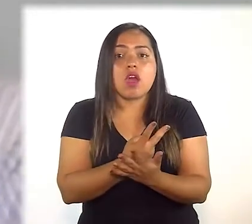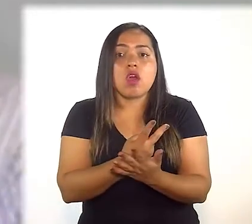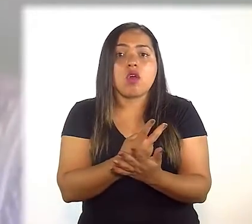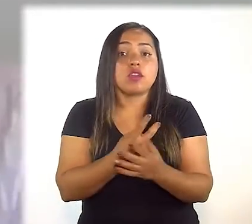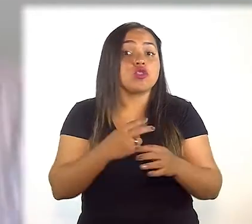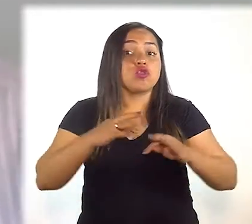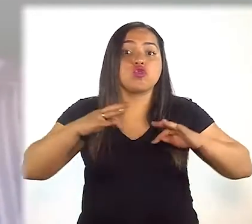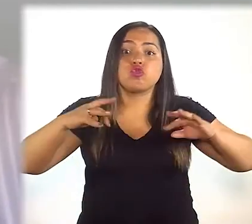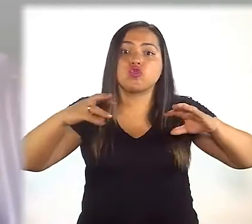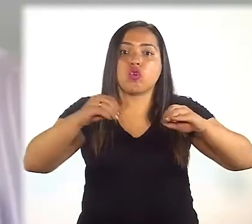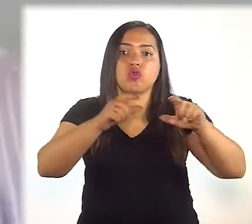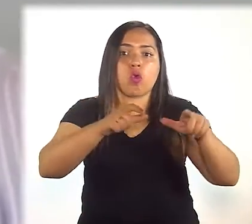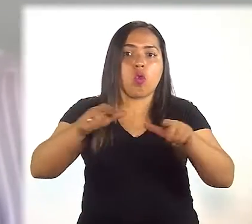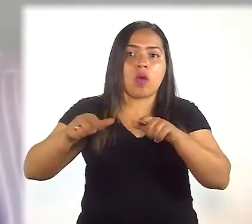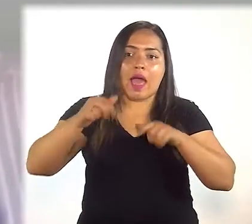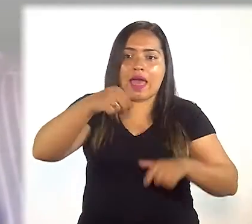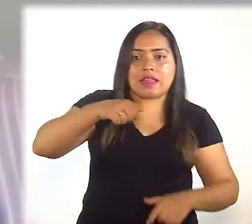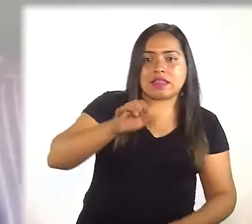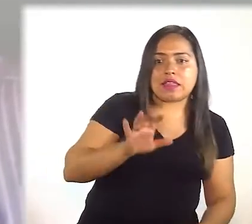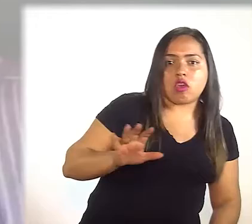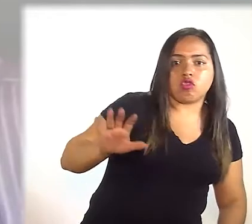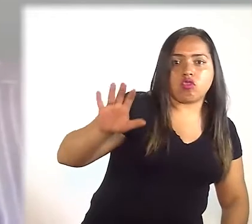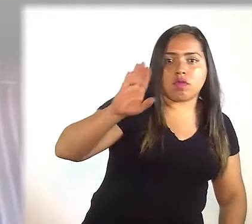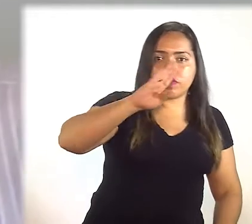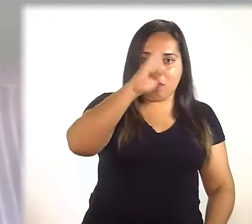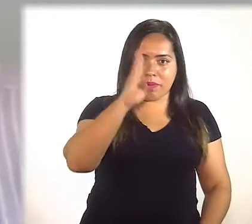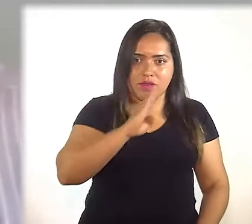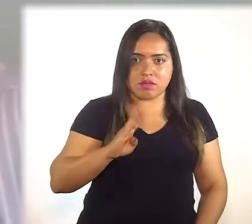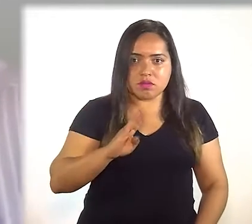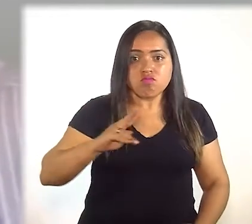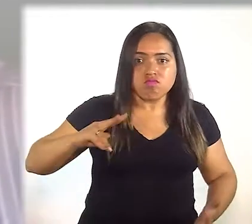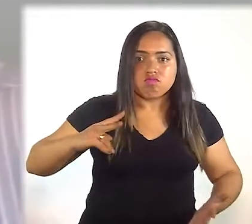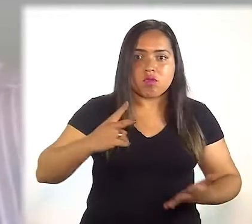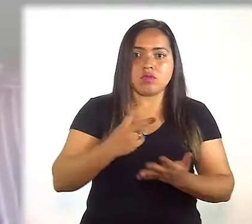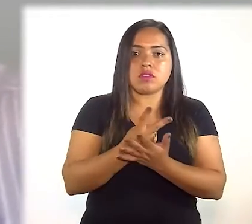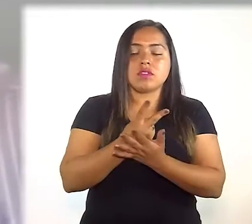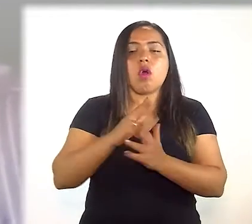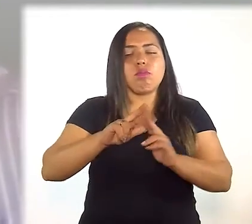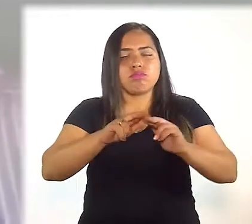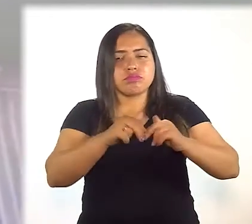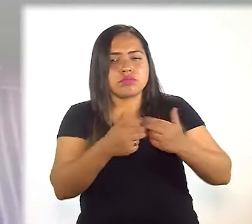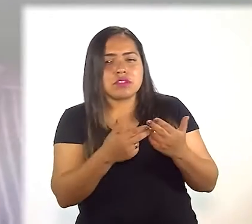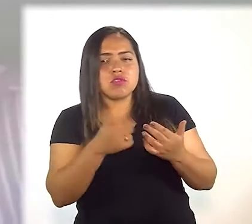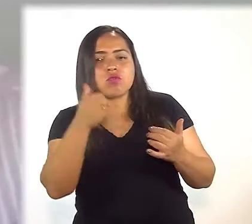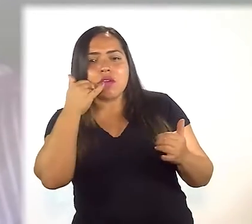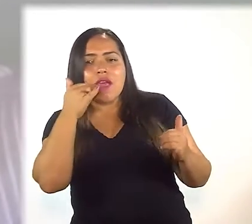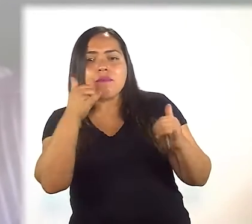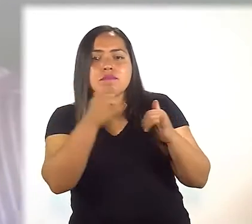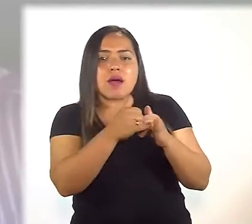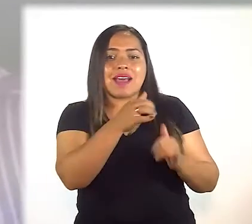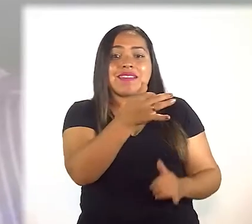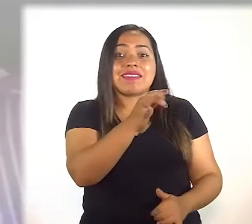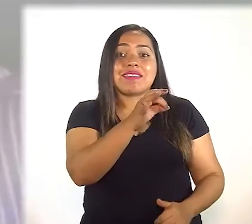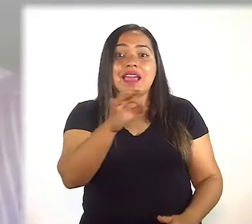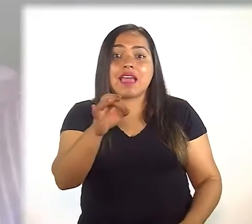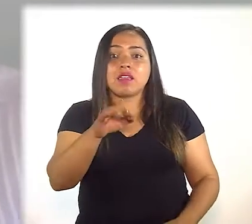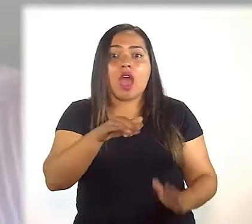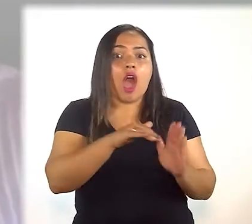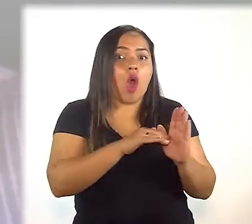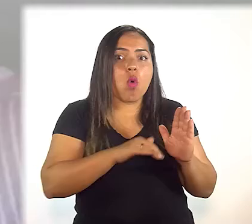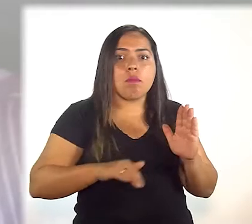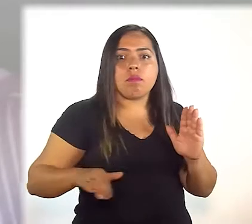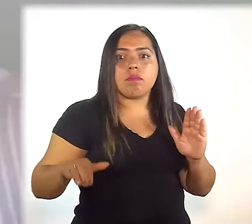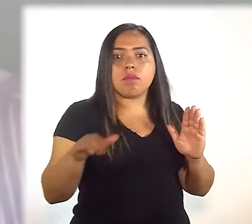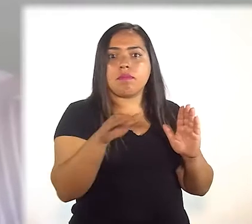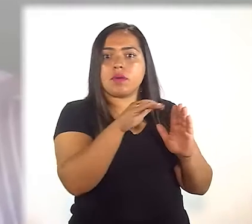deve ter acontecido em todo o território nacional, deve ser por esse motivo que essas denúncias do